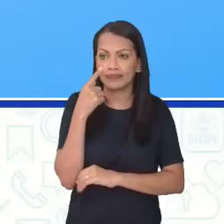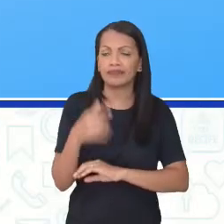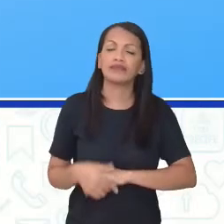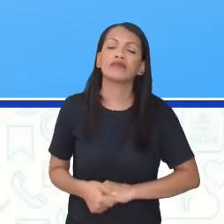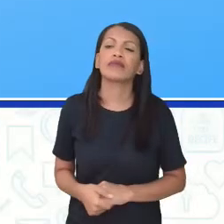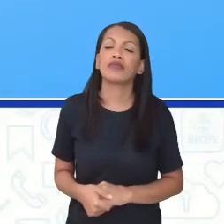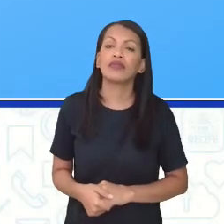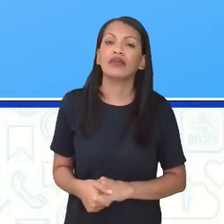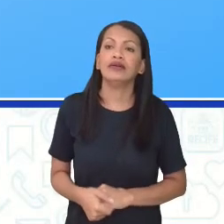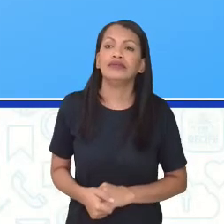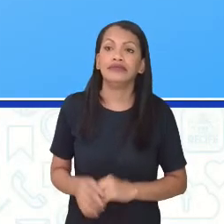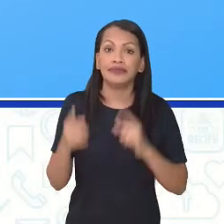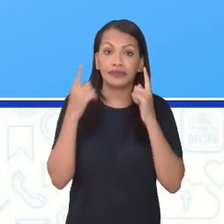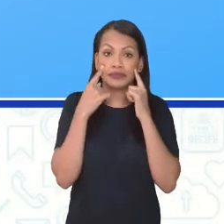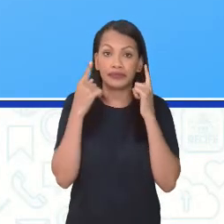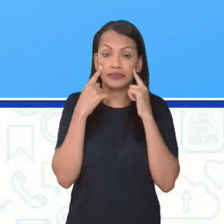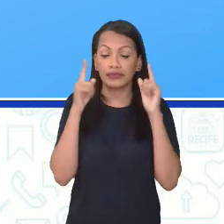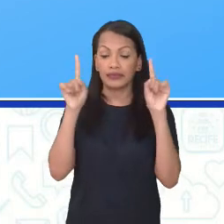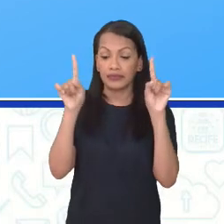coloquei de preto.